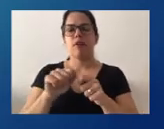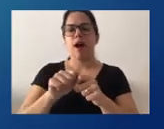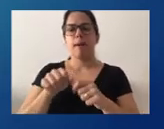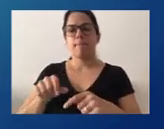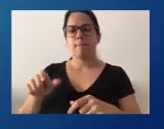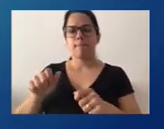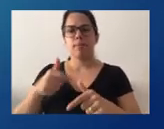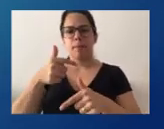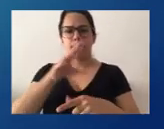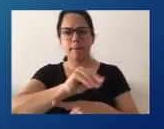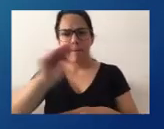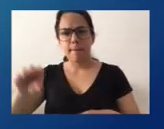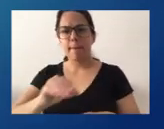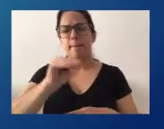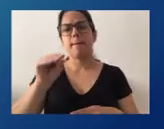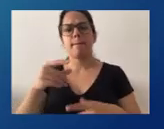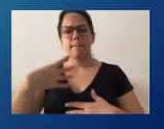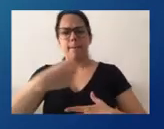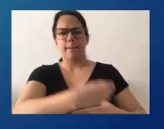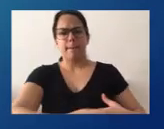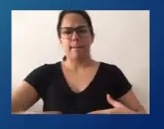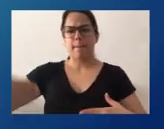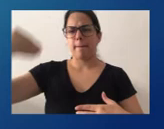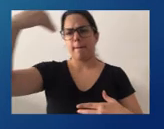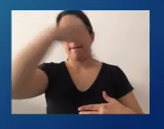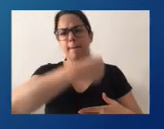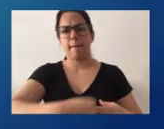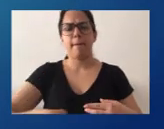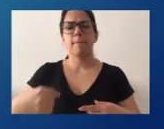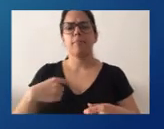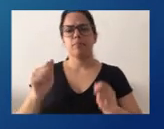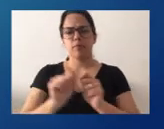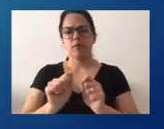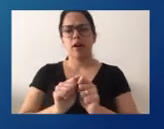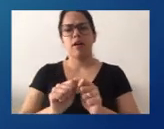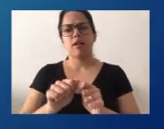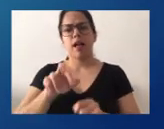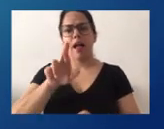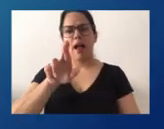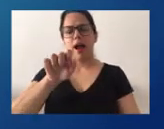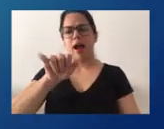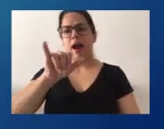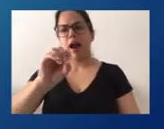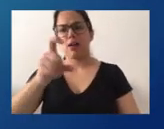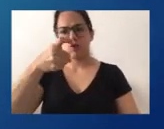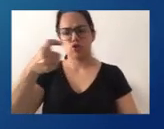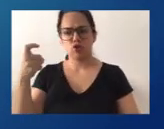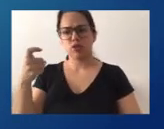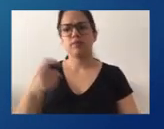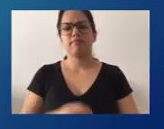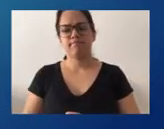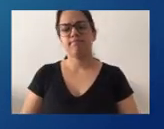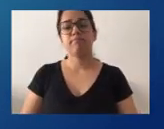em locais onde se realiza raio-x ou outros tipos de exames com radiação, tem